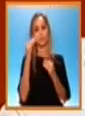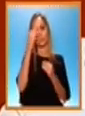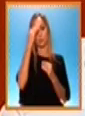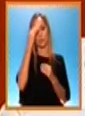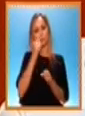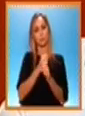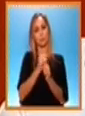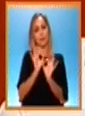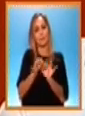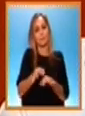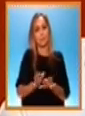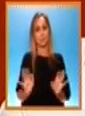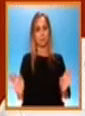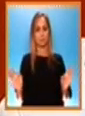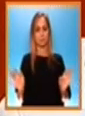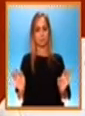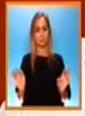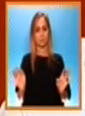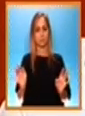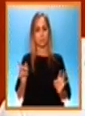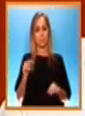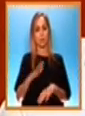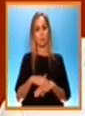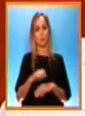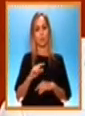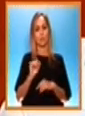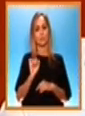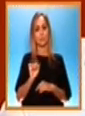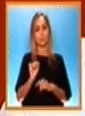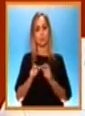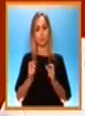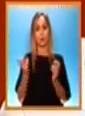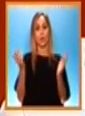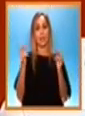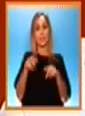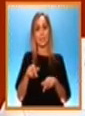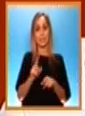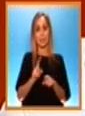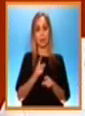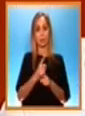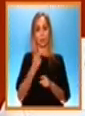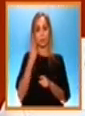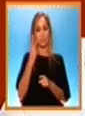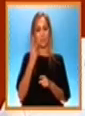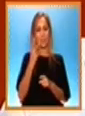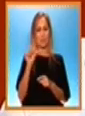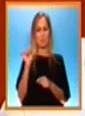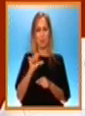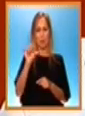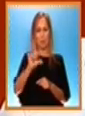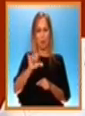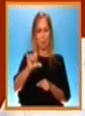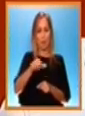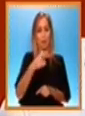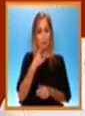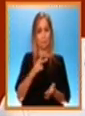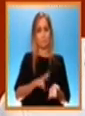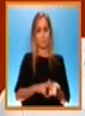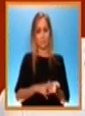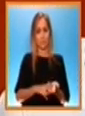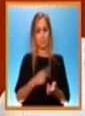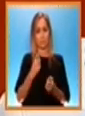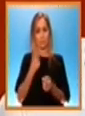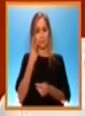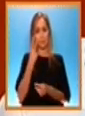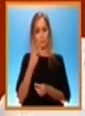fizeram o seu trabalho. E é por causa disso que as pessoas depois não querem ir ao teatro. Porque veem porcaria atrás de porcaria. Eu peço desculpa, mas a verdade é esta. Muitas